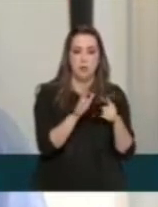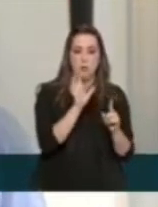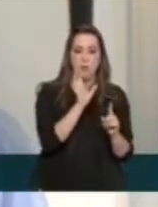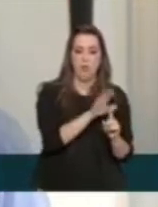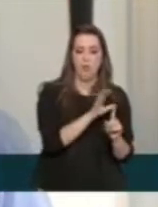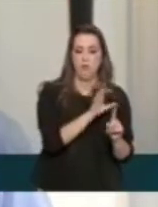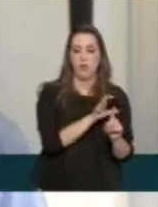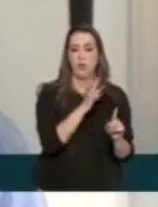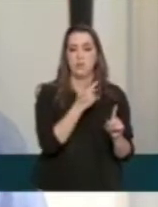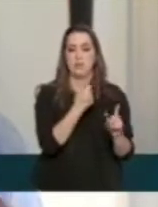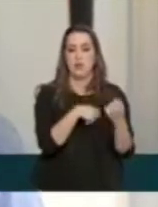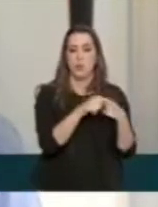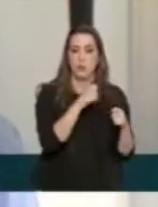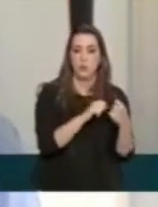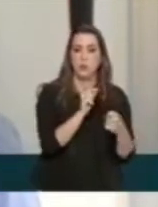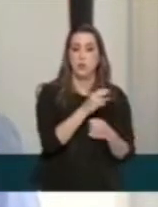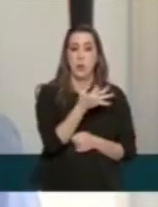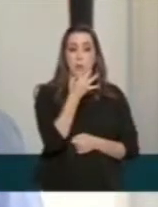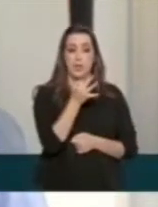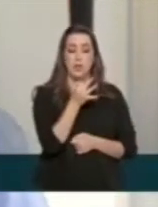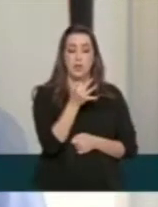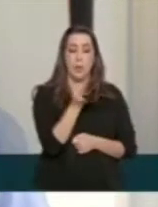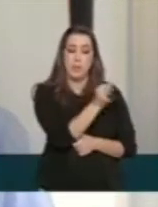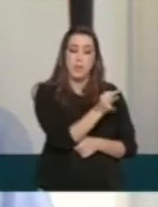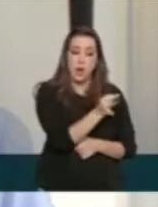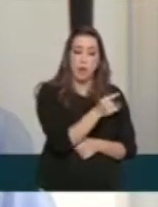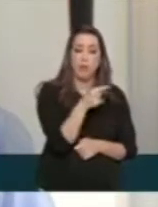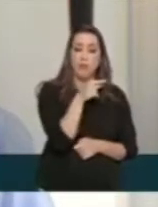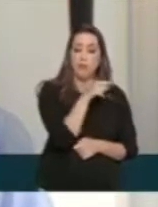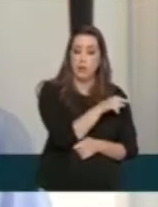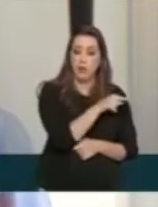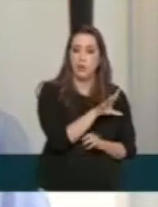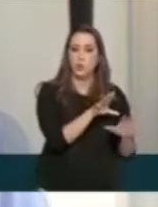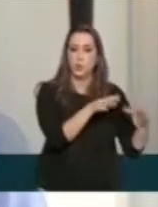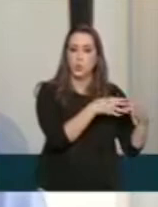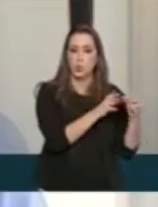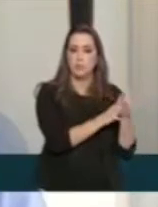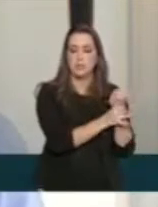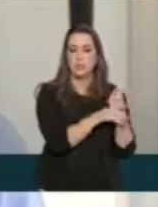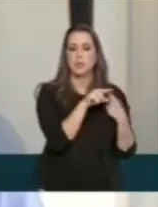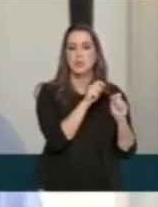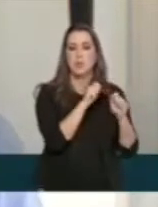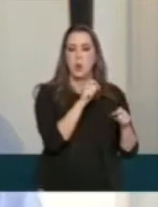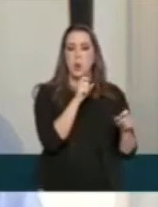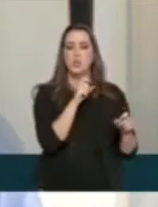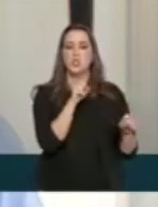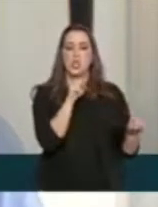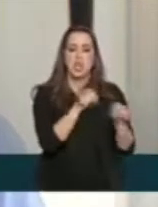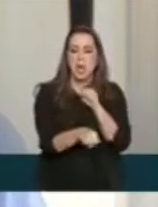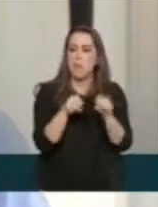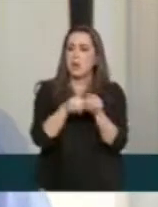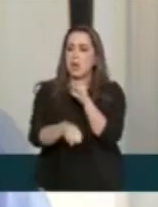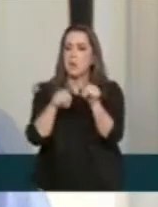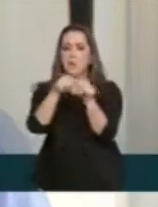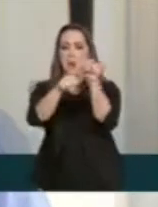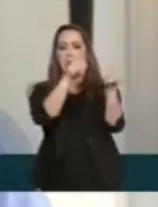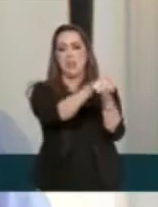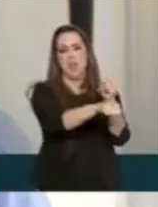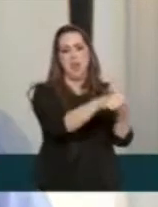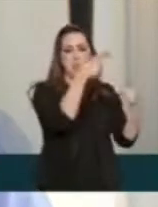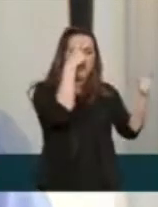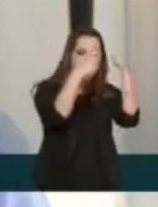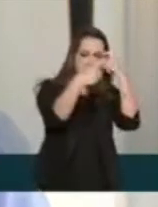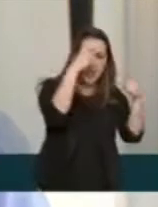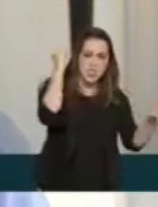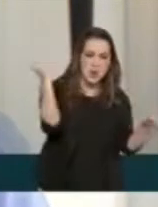econômico importante e, na opinião dele e da bancada, isso pode gerar uma onda de violência. E,